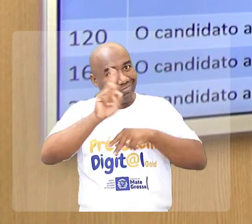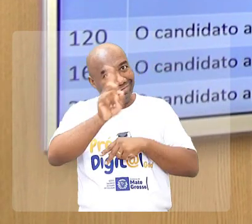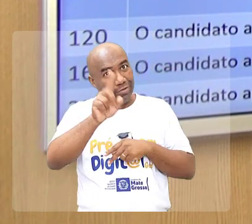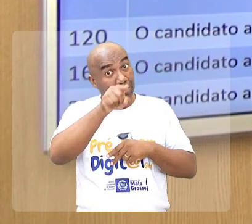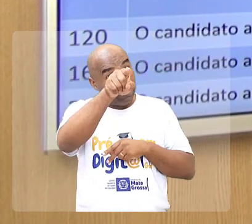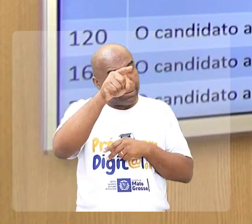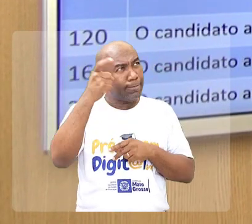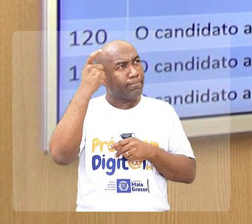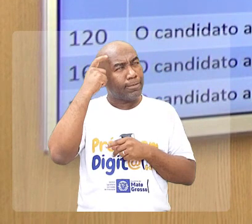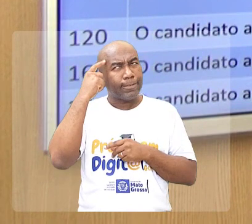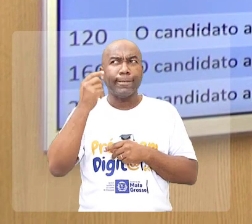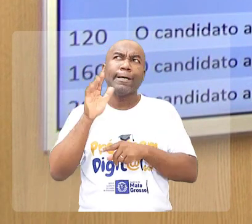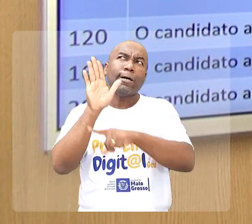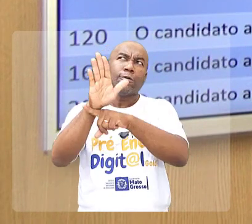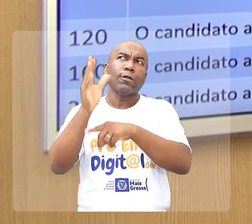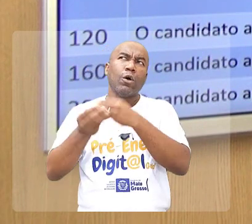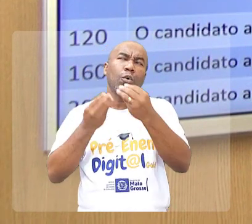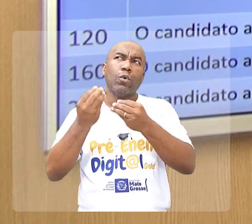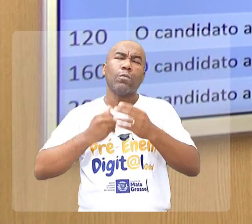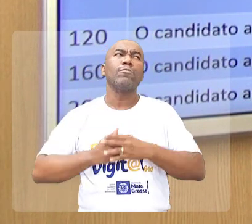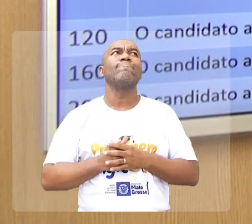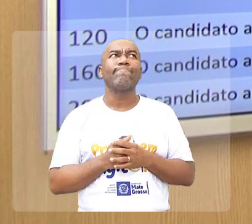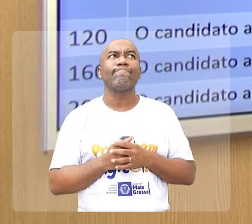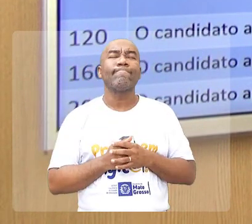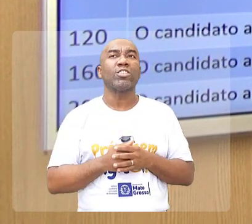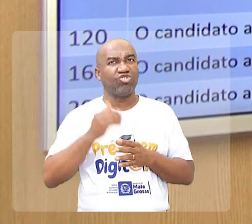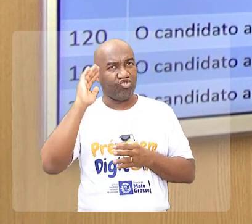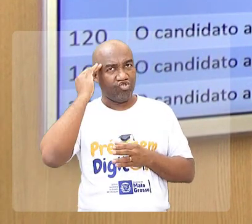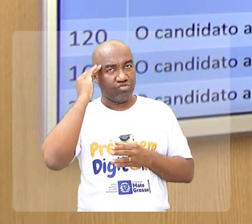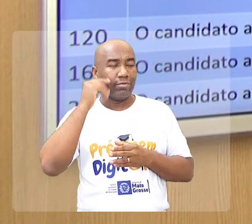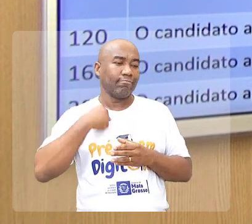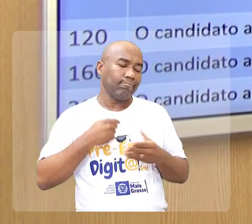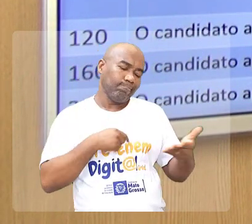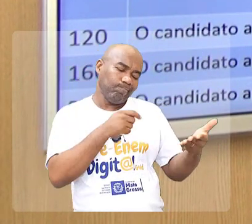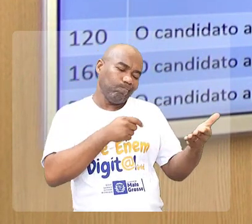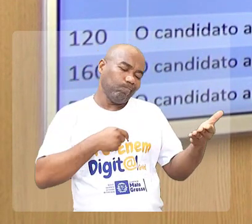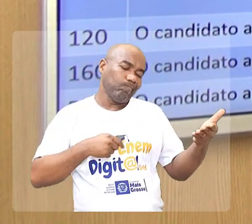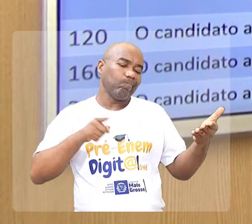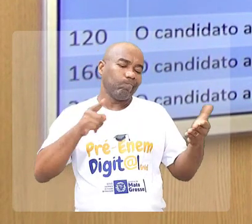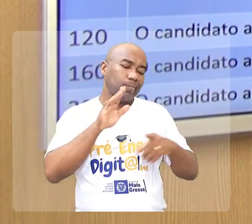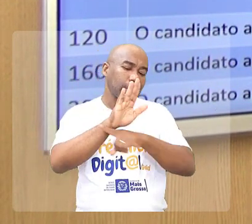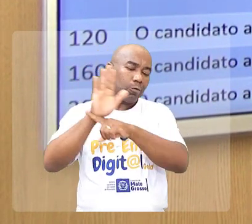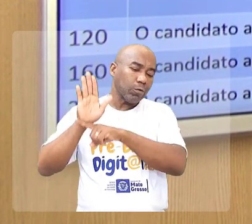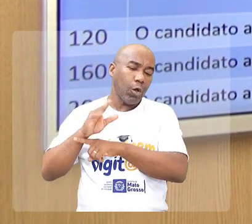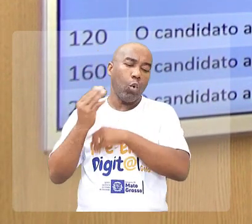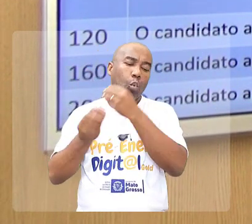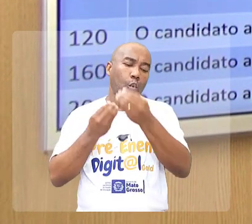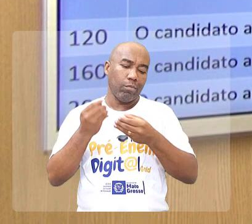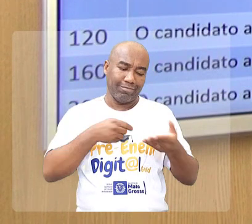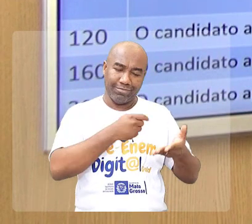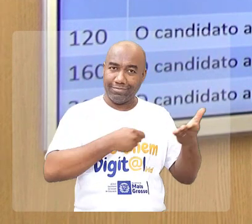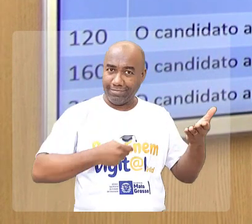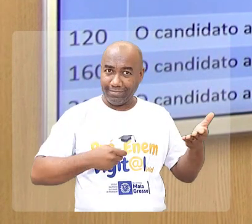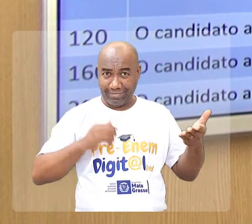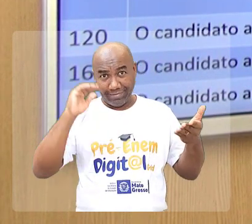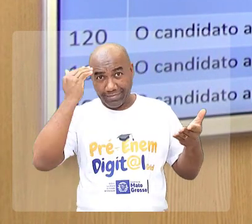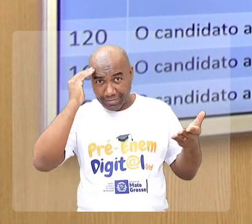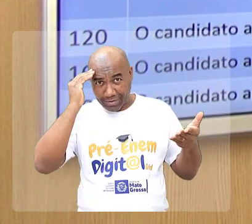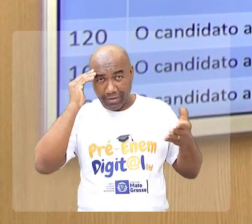intervenção? Olha só, o que a pessoa faz? Ela escreve o texto inteirinho e aí quando ela chega no final ela diz